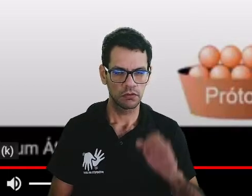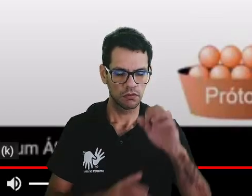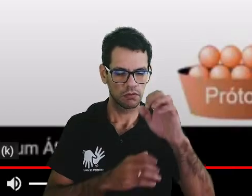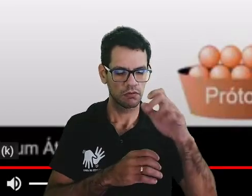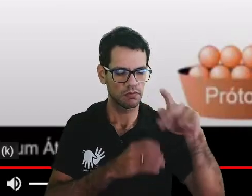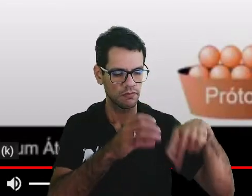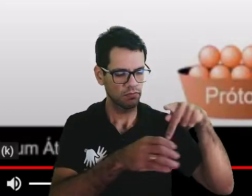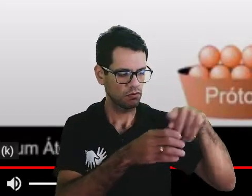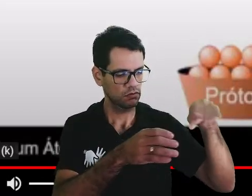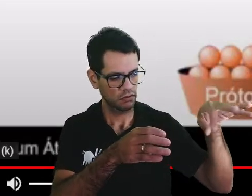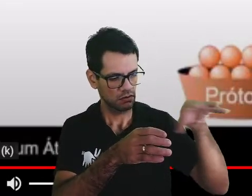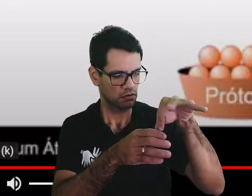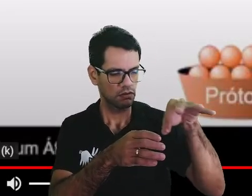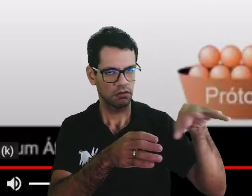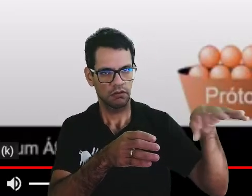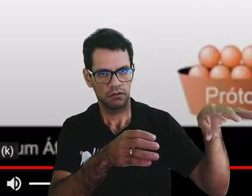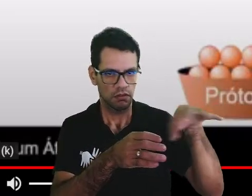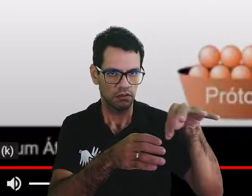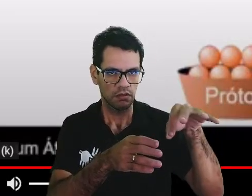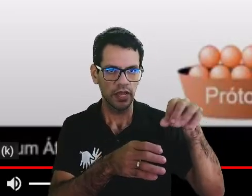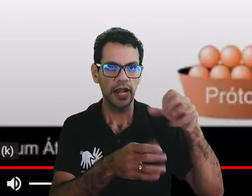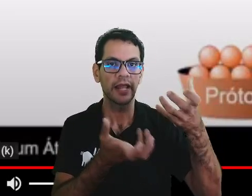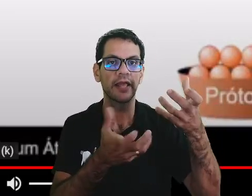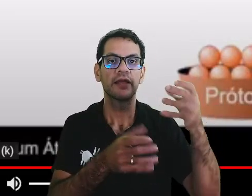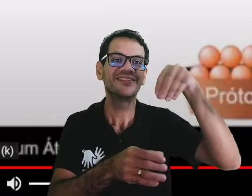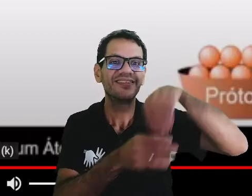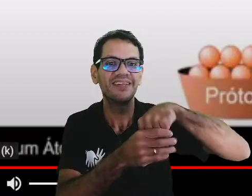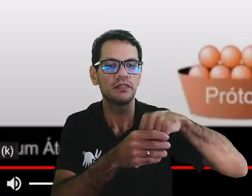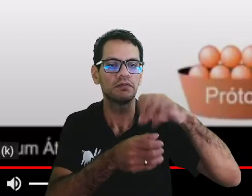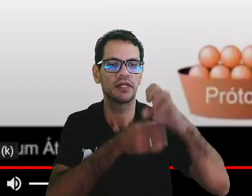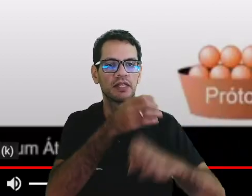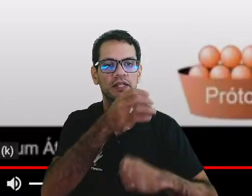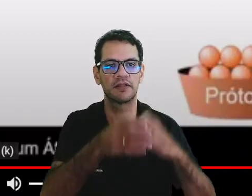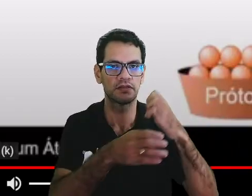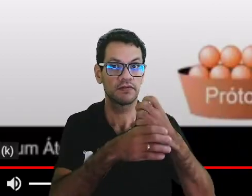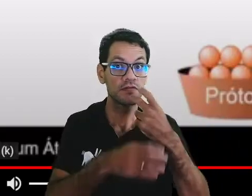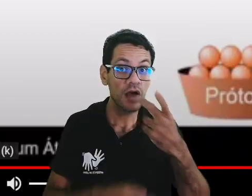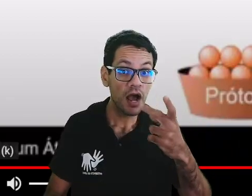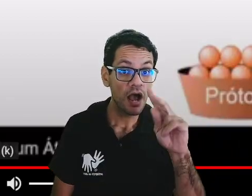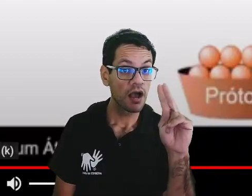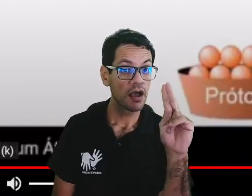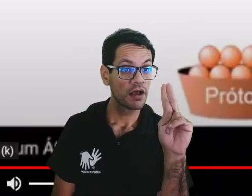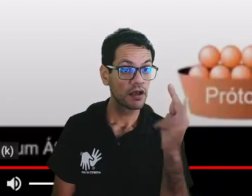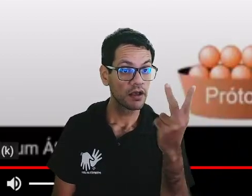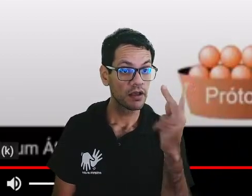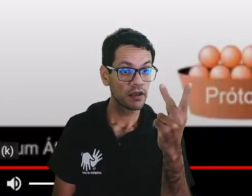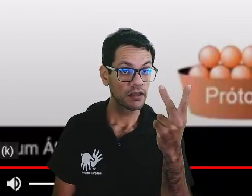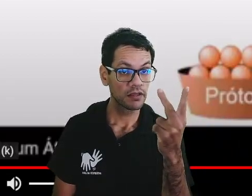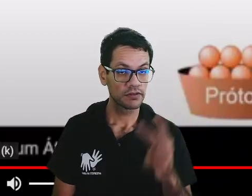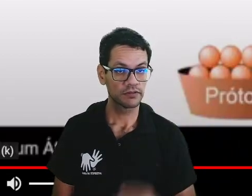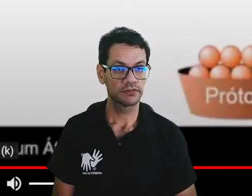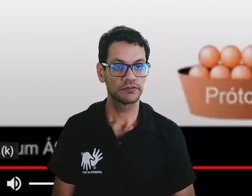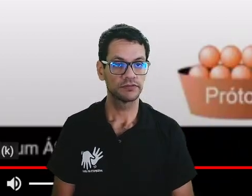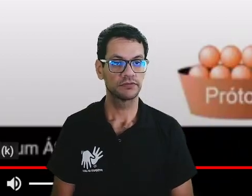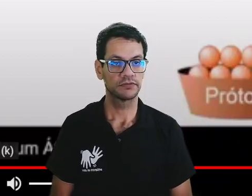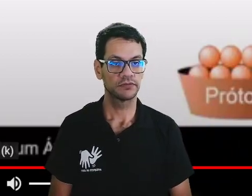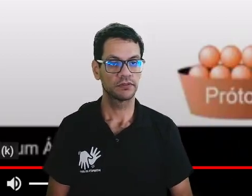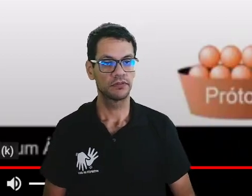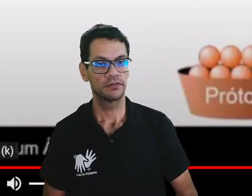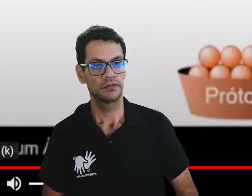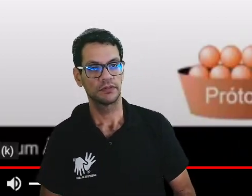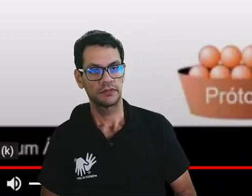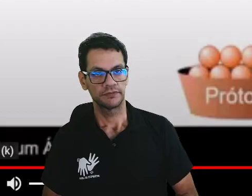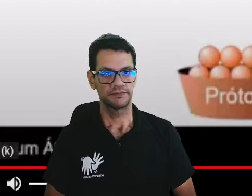Então, coloquei um próton, ele já fala aqui, ó, hidrogênio, né? Vou acender a luz. Ele fala que é o